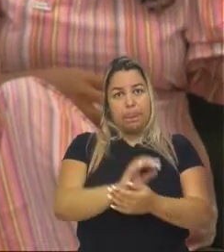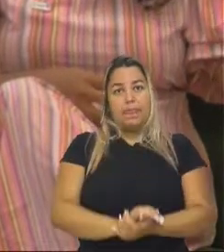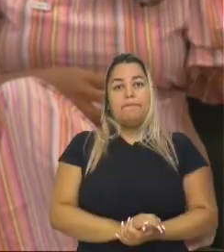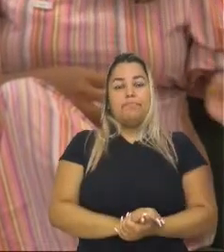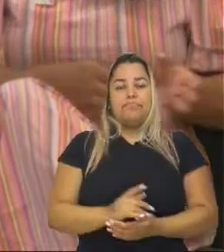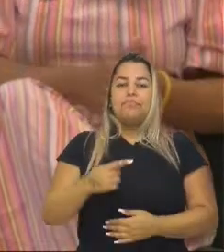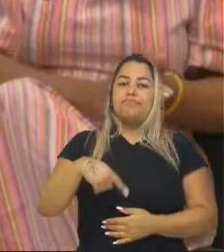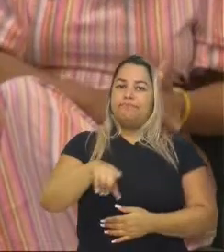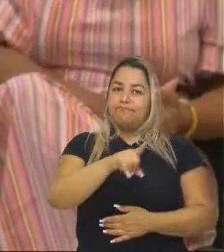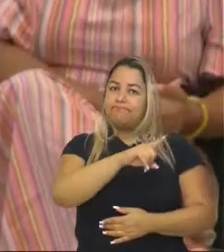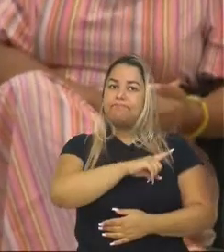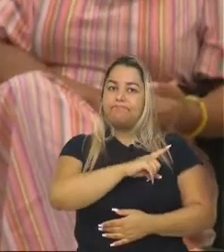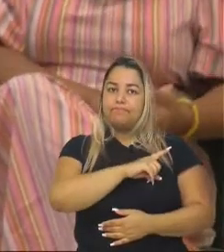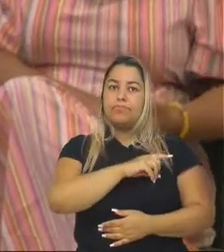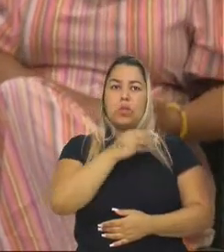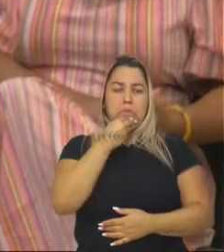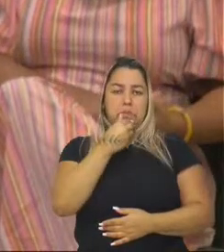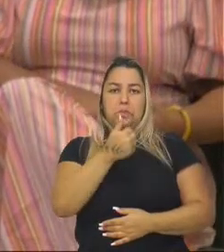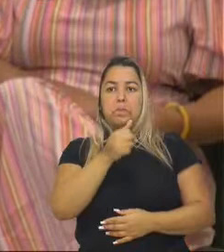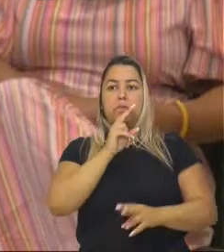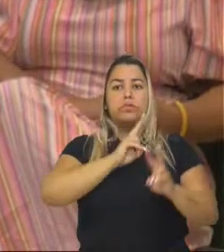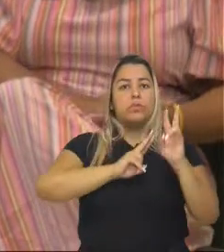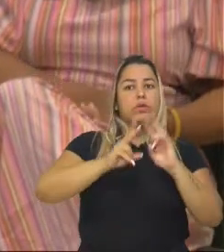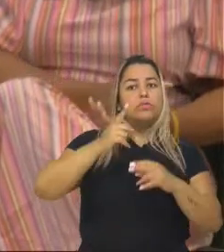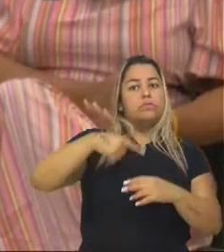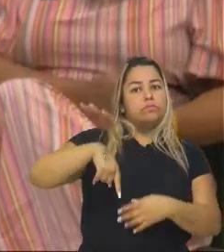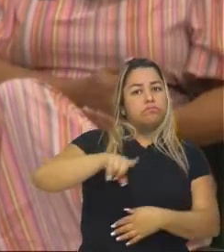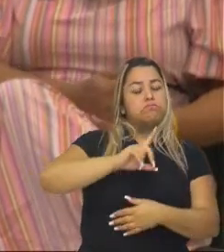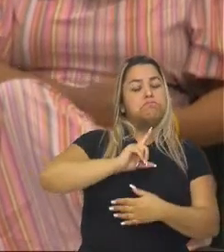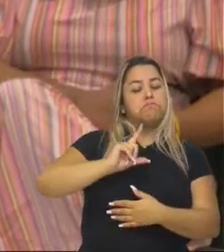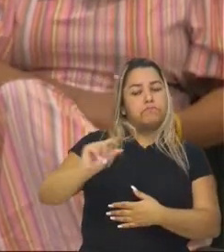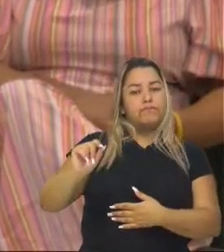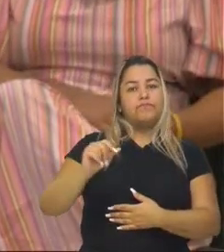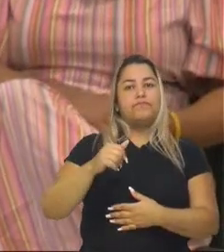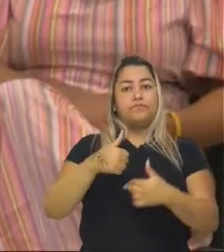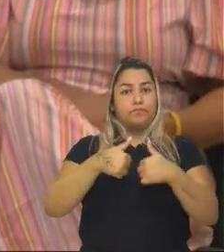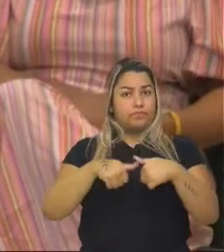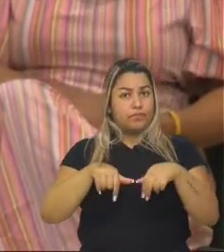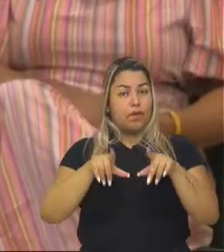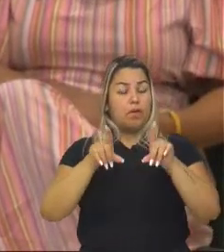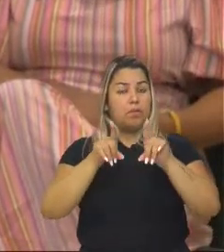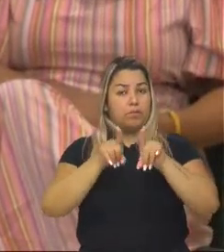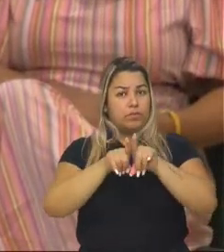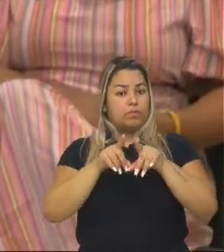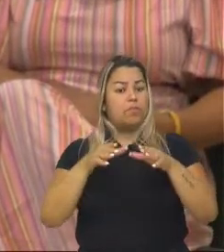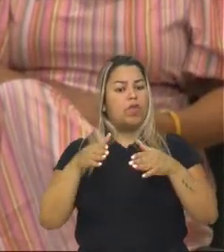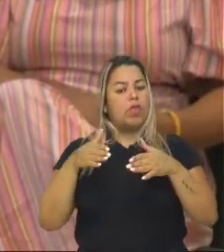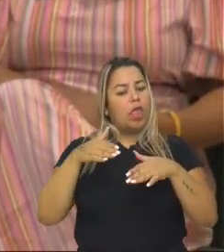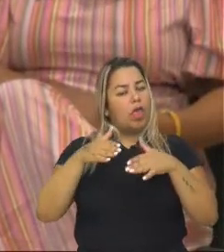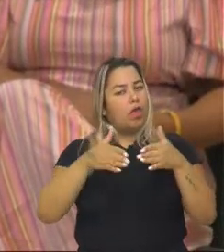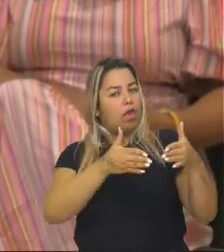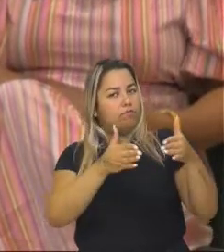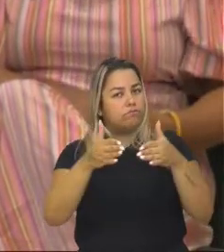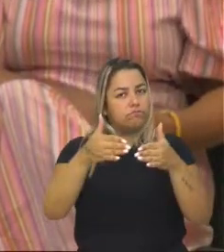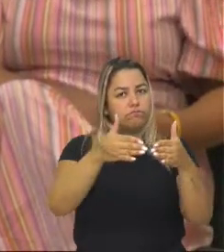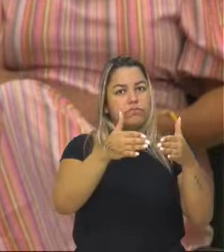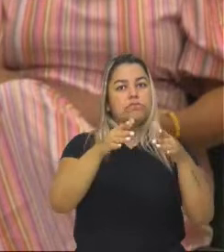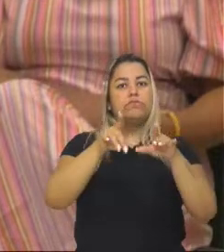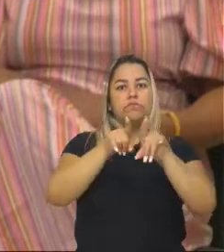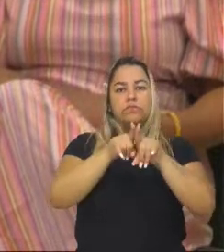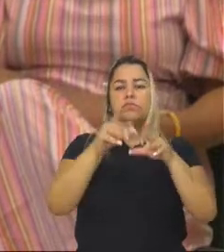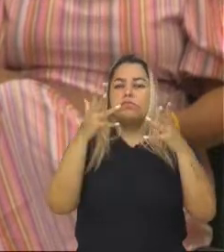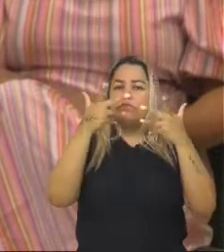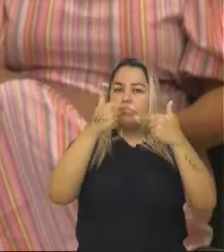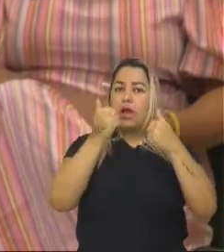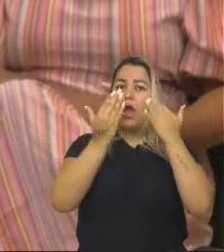para nós, assim, é muito bom ver de onde nós saímos e onde nós estamos. Que essa é uma caminhada muito linda para a psicologia,